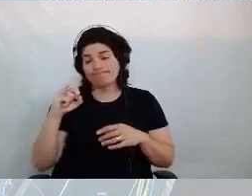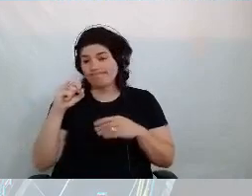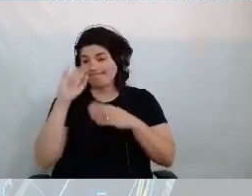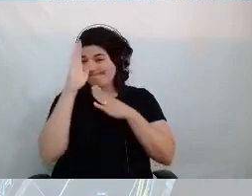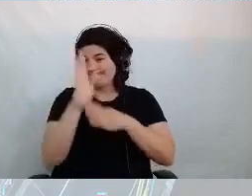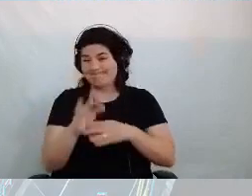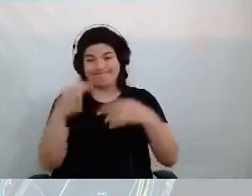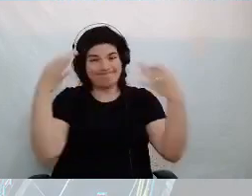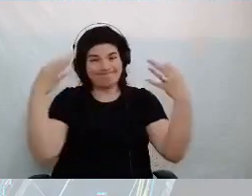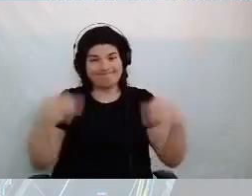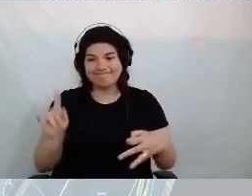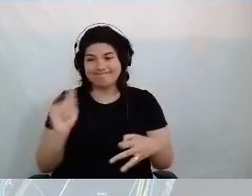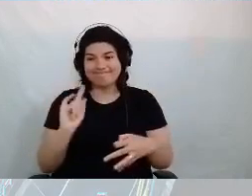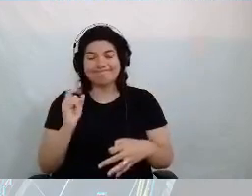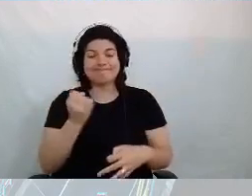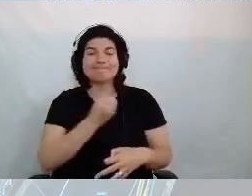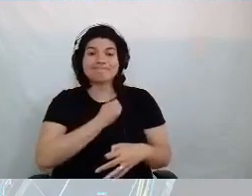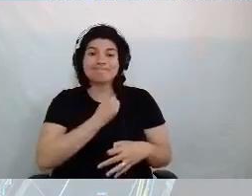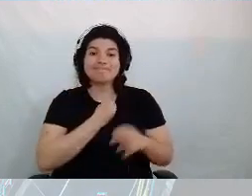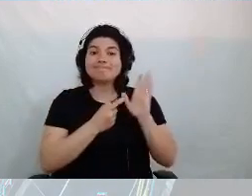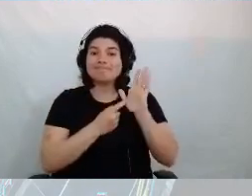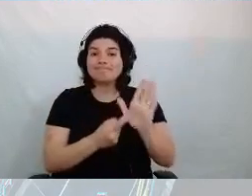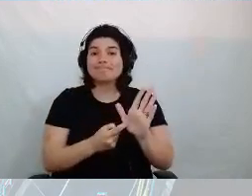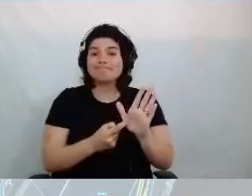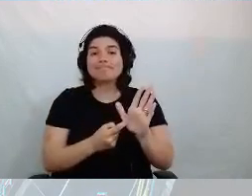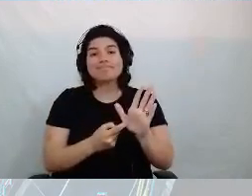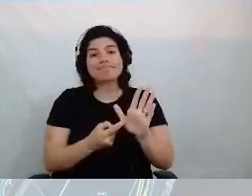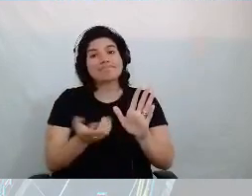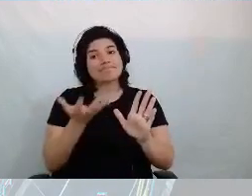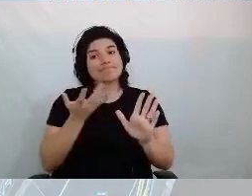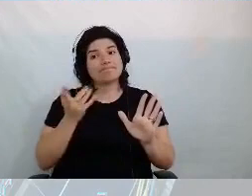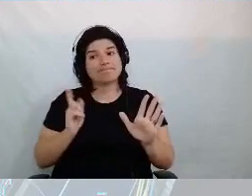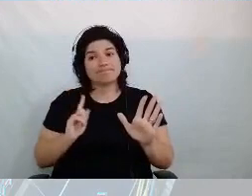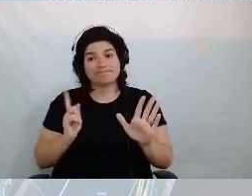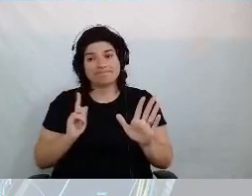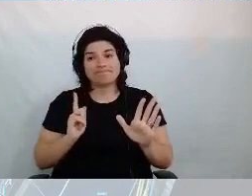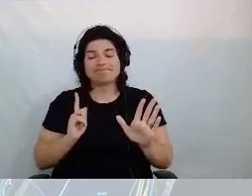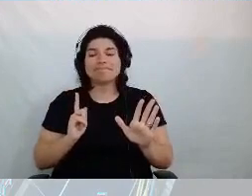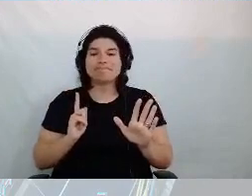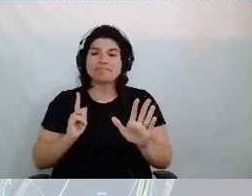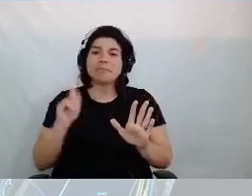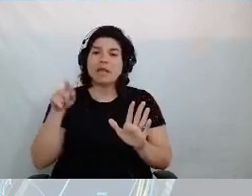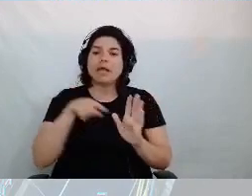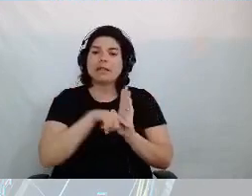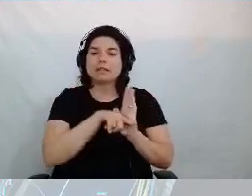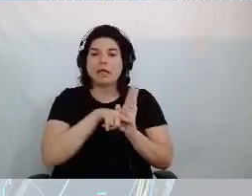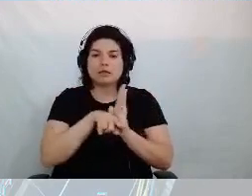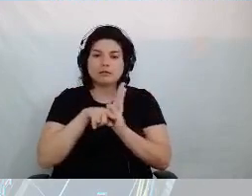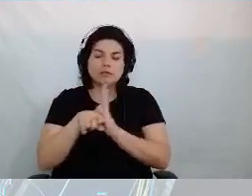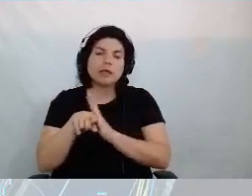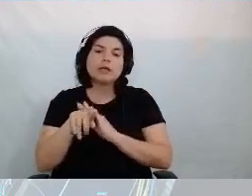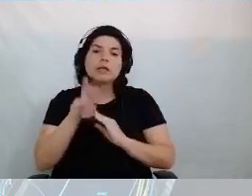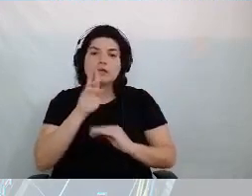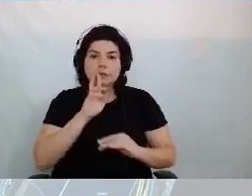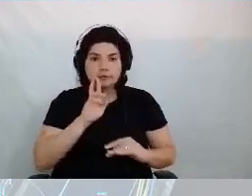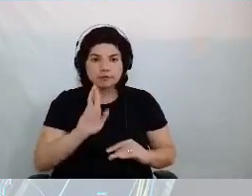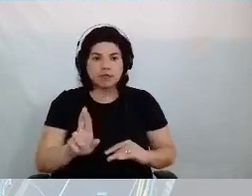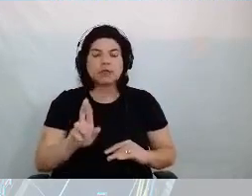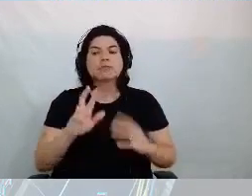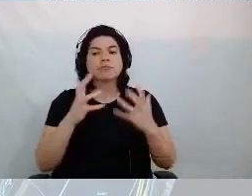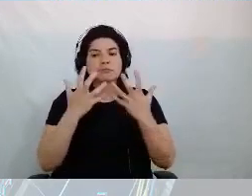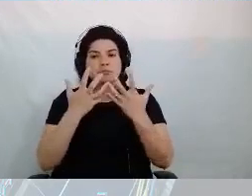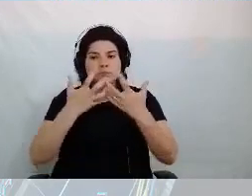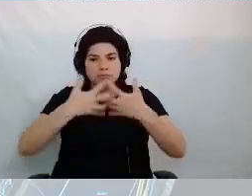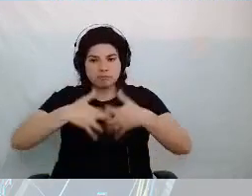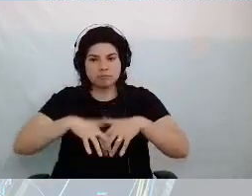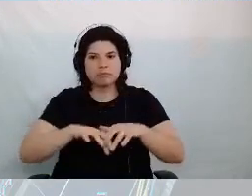né, que os números não estiverem conforme o esperado, a gente vai analisar os resultados dessa execução e